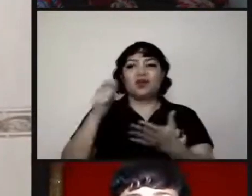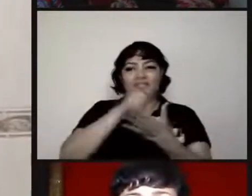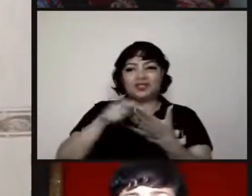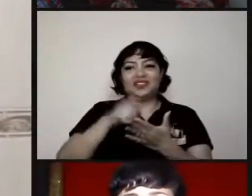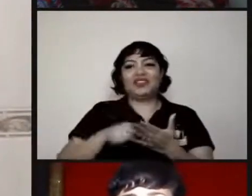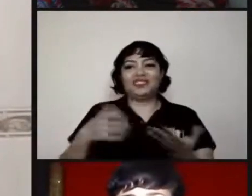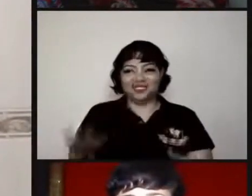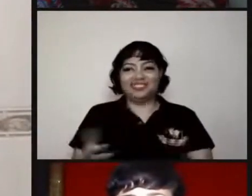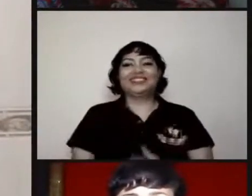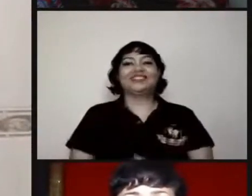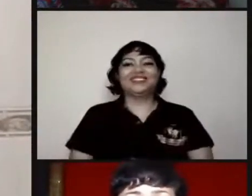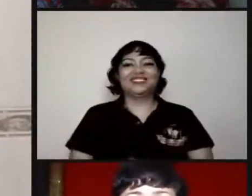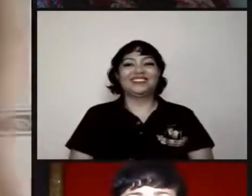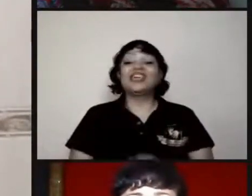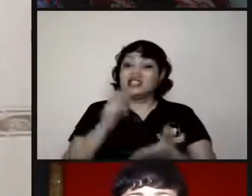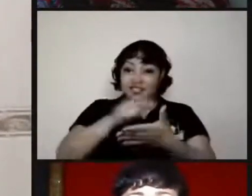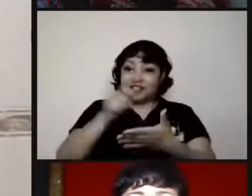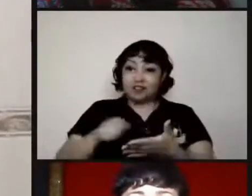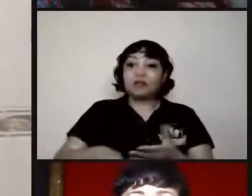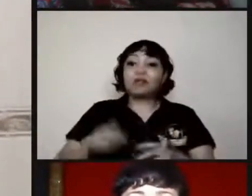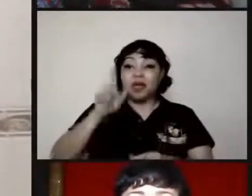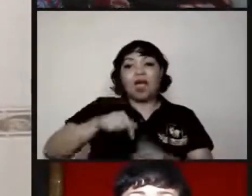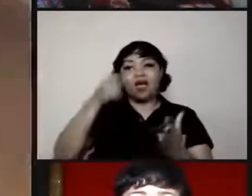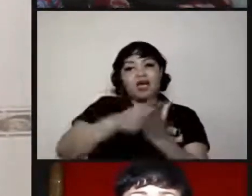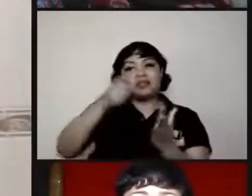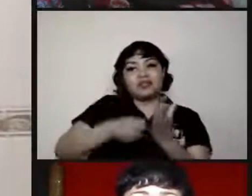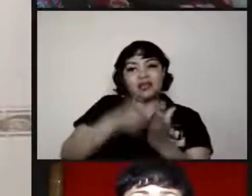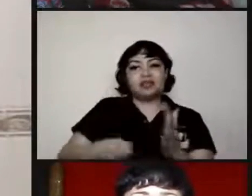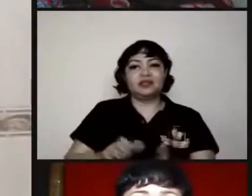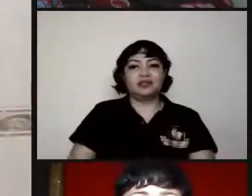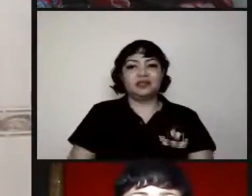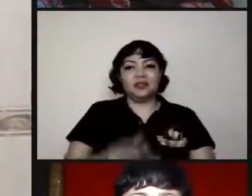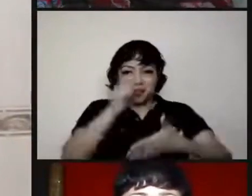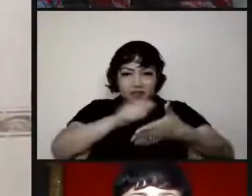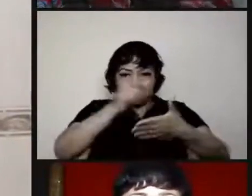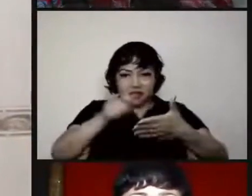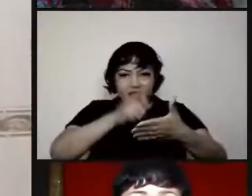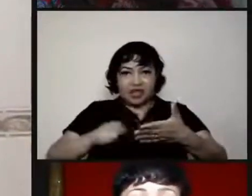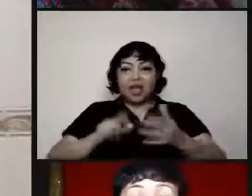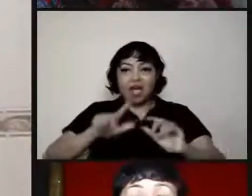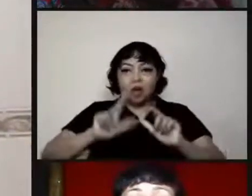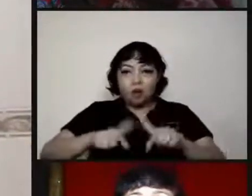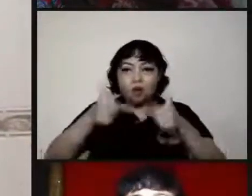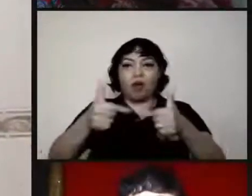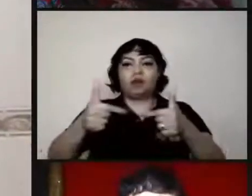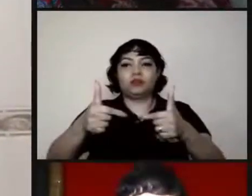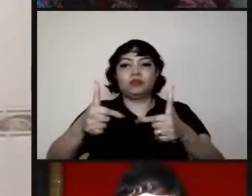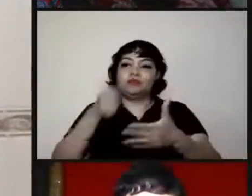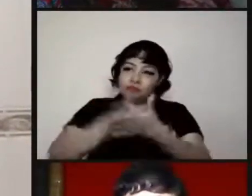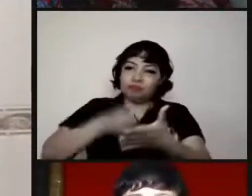arte de resistência. Como, Fabi? Repete, por favor. Escrever também é um ato de resistência. Com